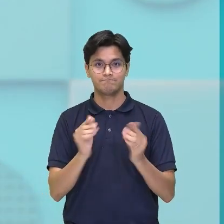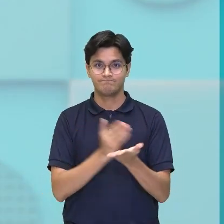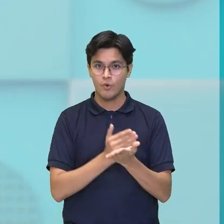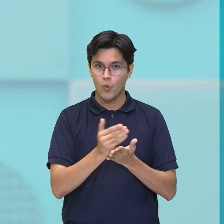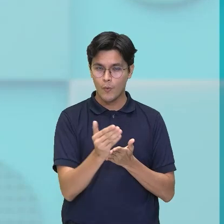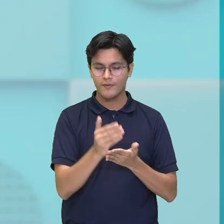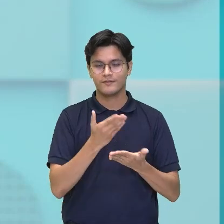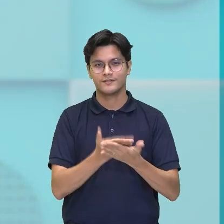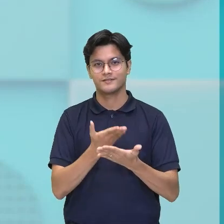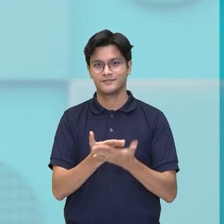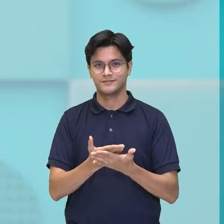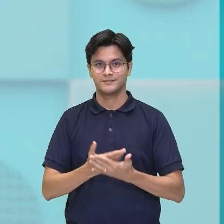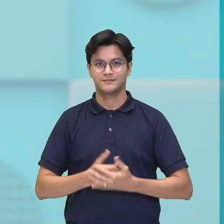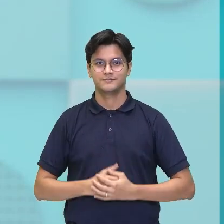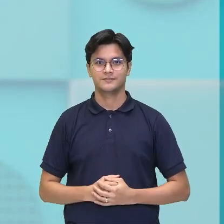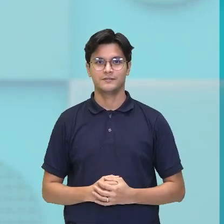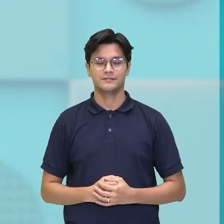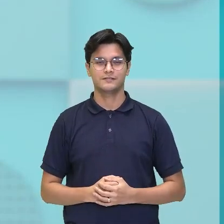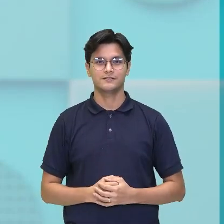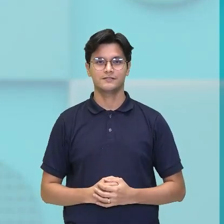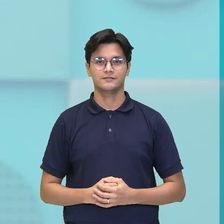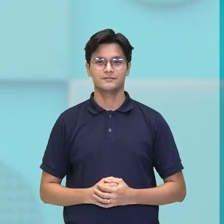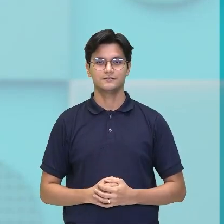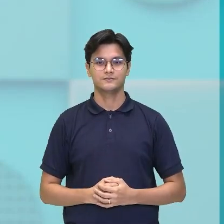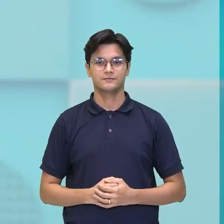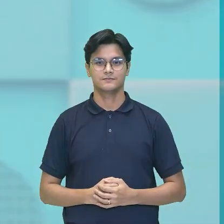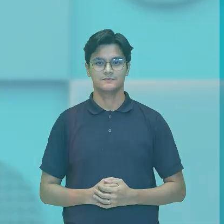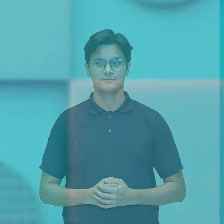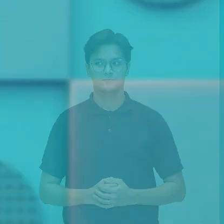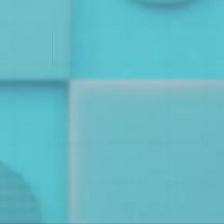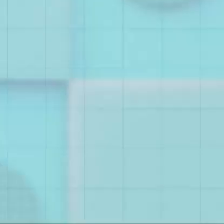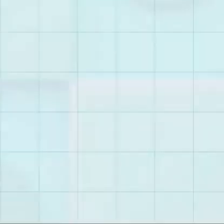início à nossa aula de hoje. Vamos lá?